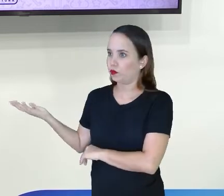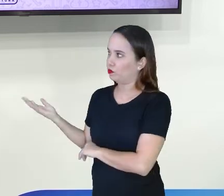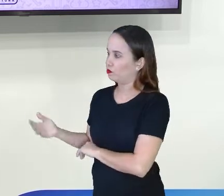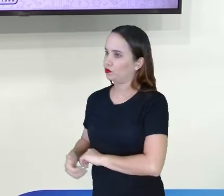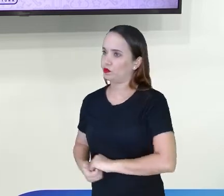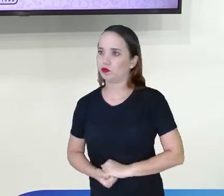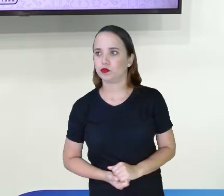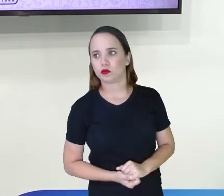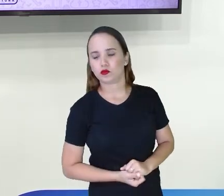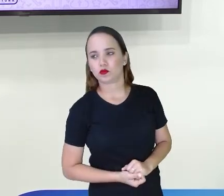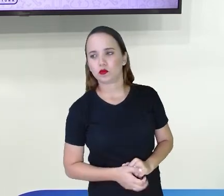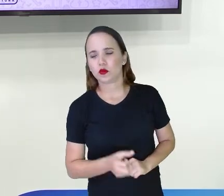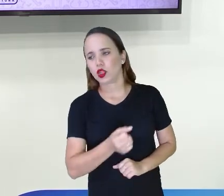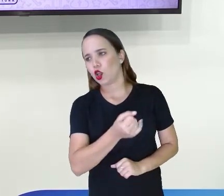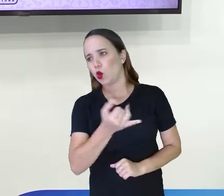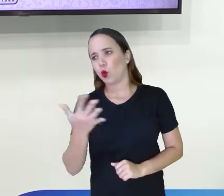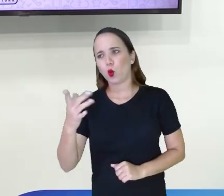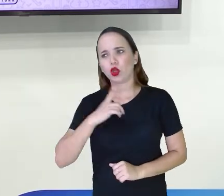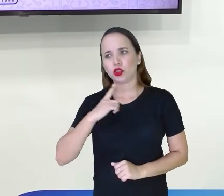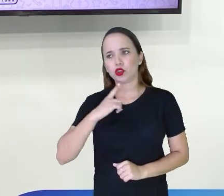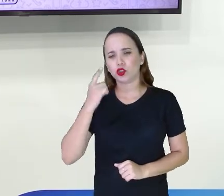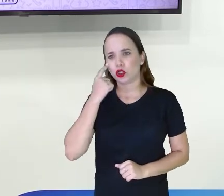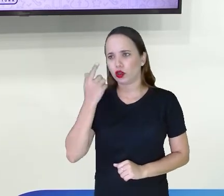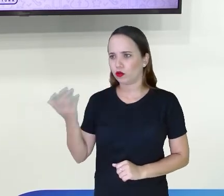quadrada. Quantas